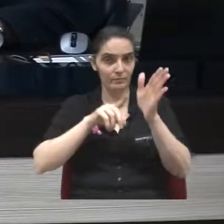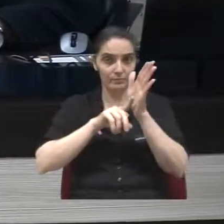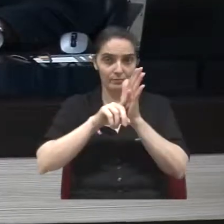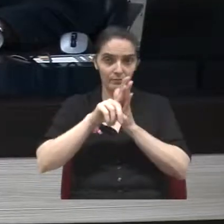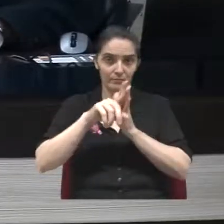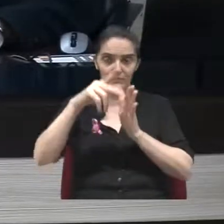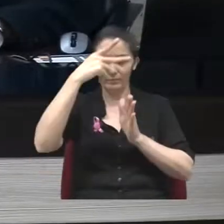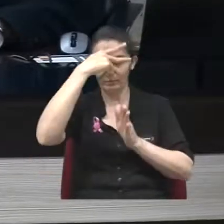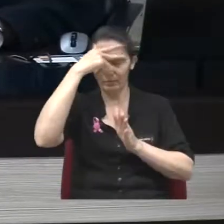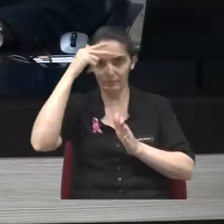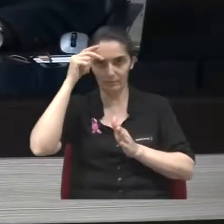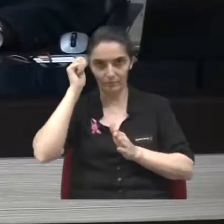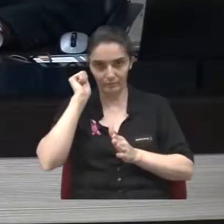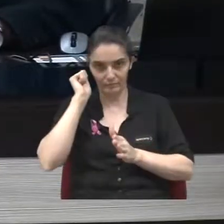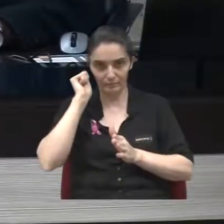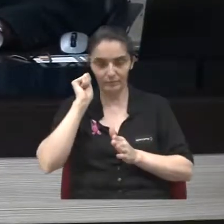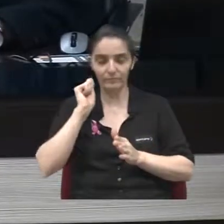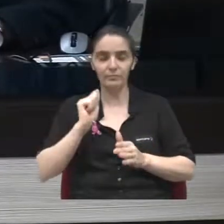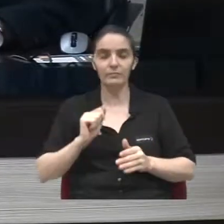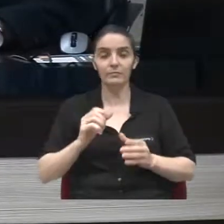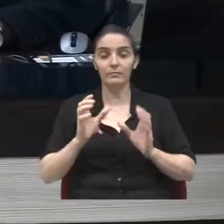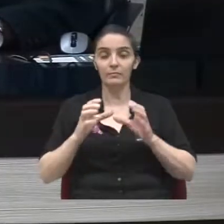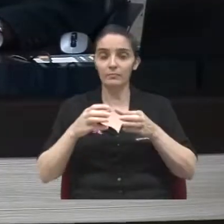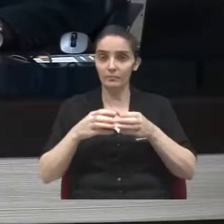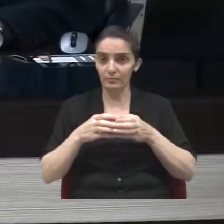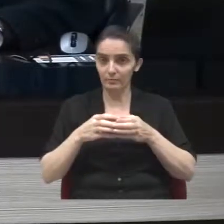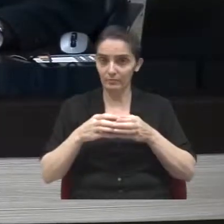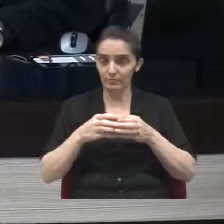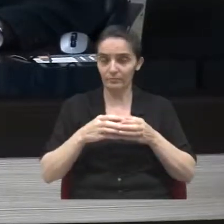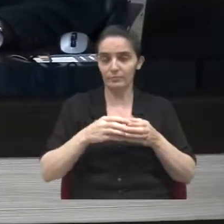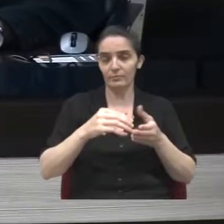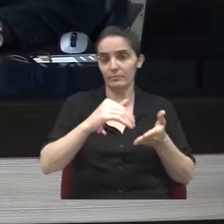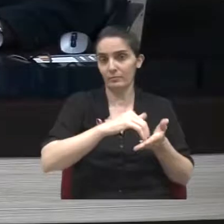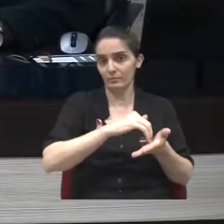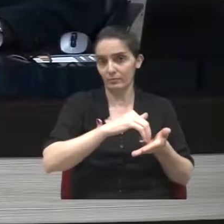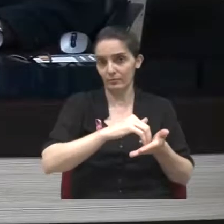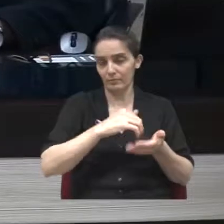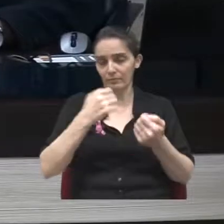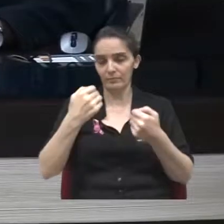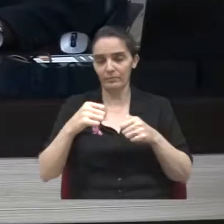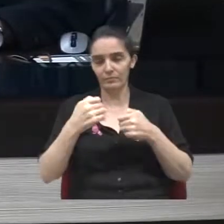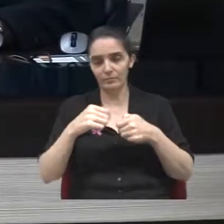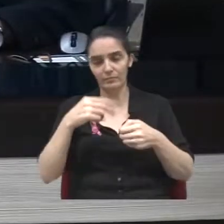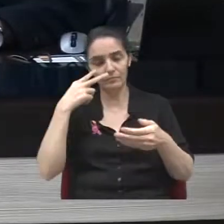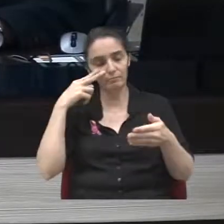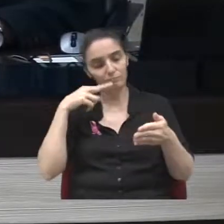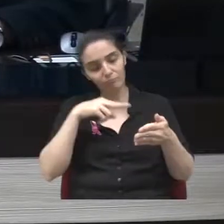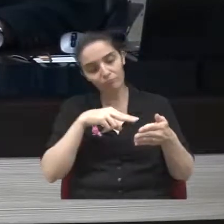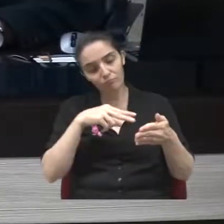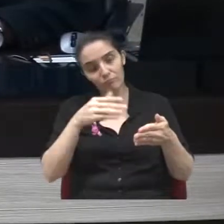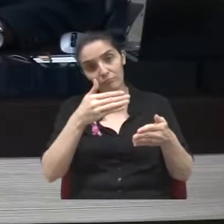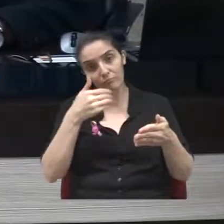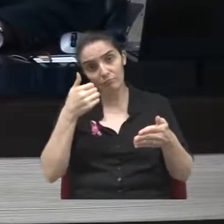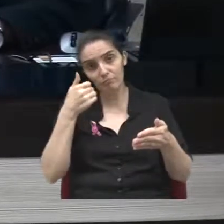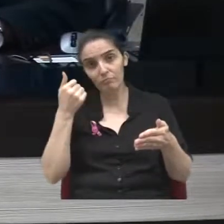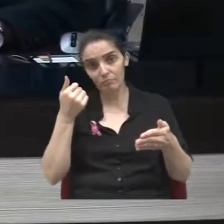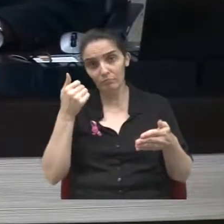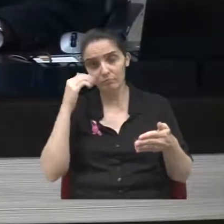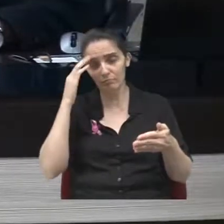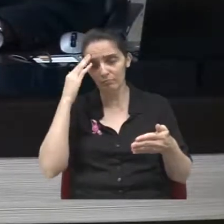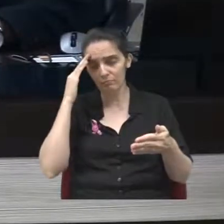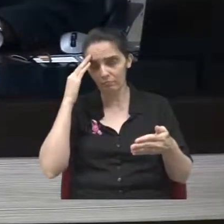nesta Prefeitura Municipal, merecer uma análise mais apurada por parte das secretarias municipais